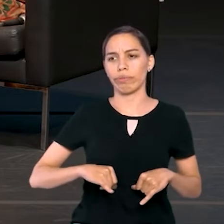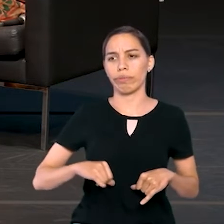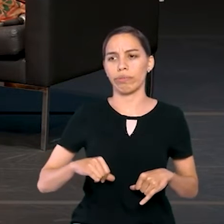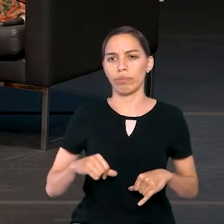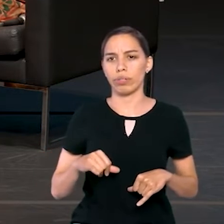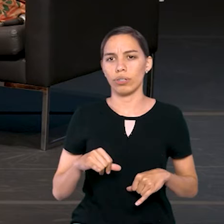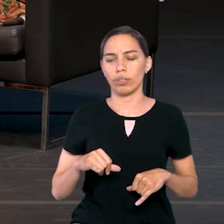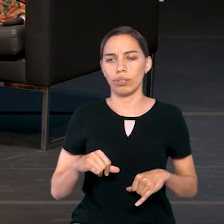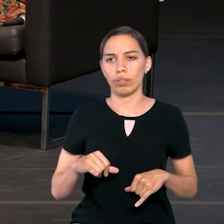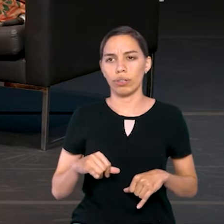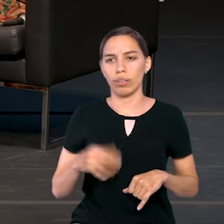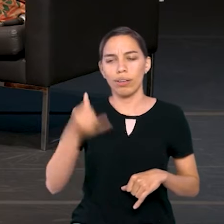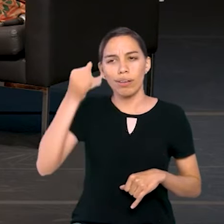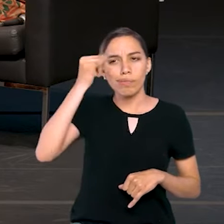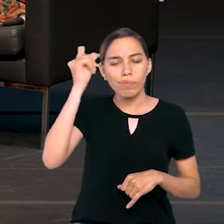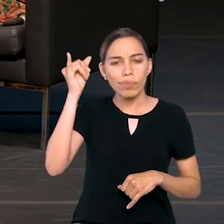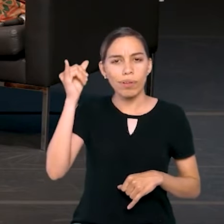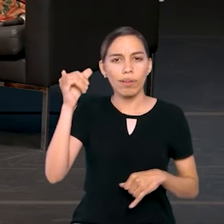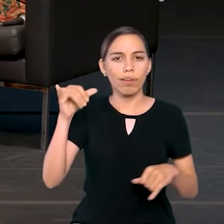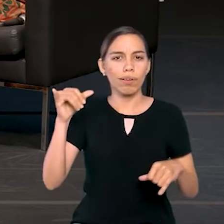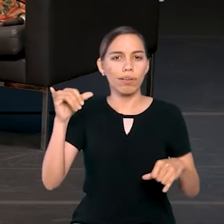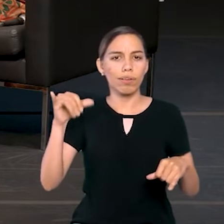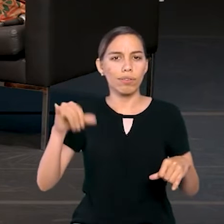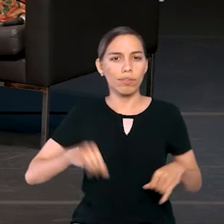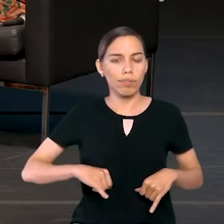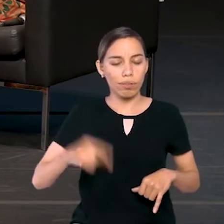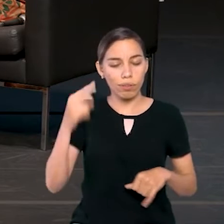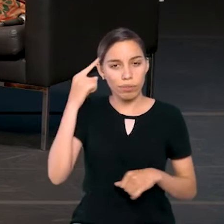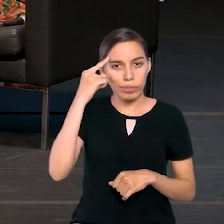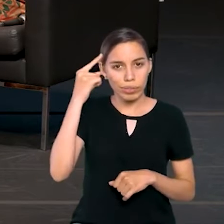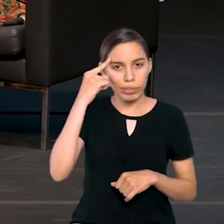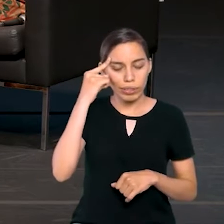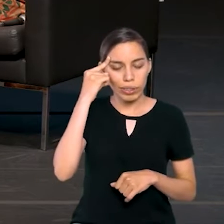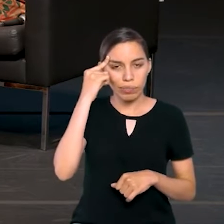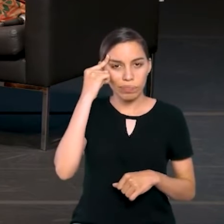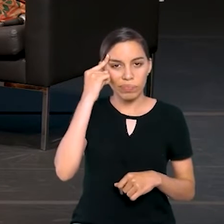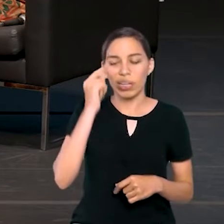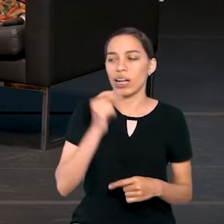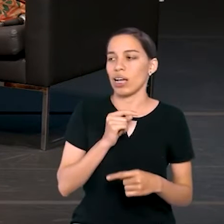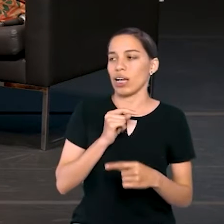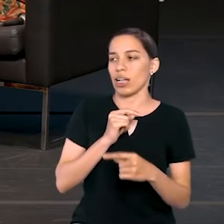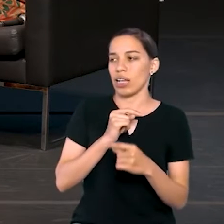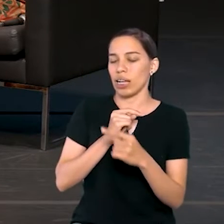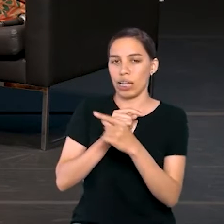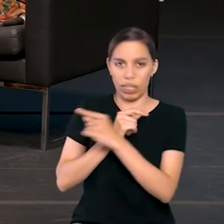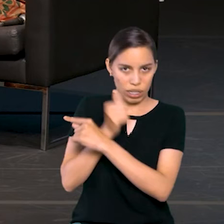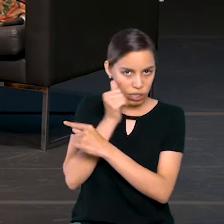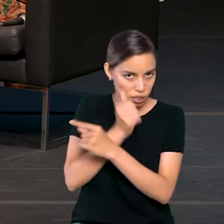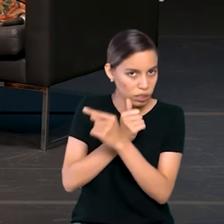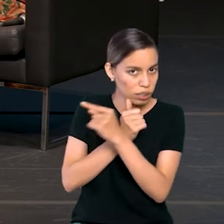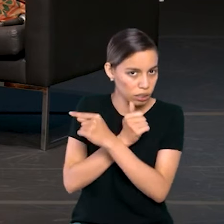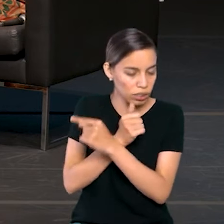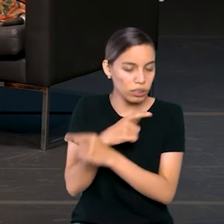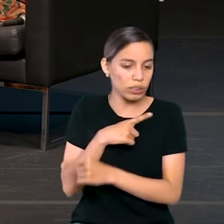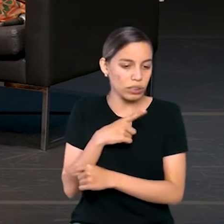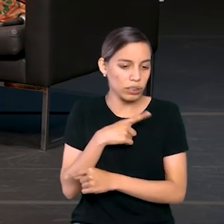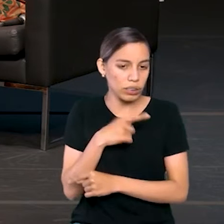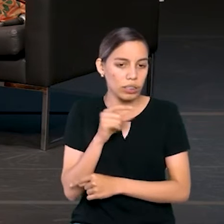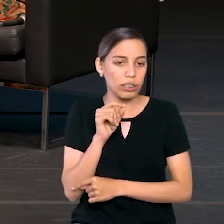mental, né, do abandono. A Geni tem trabalhado, buscado, inclusive,